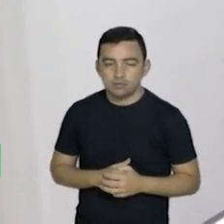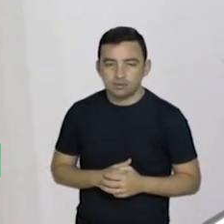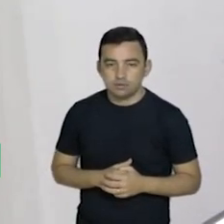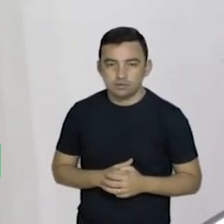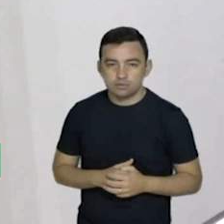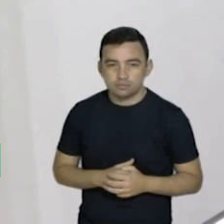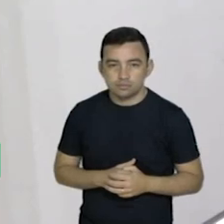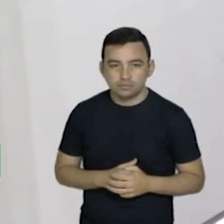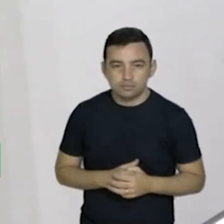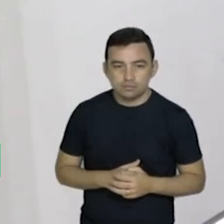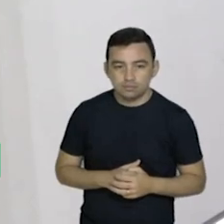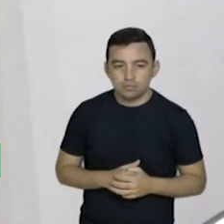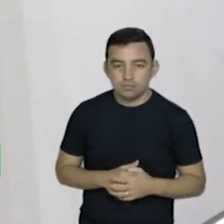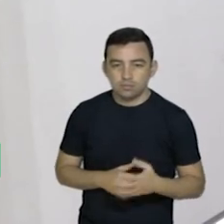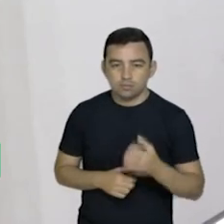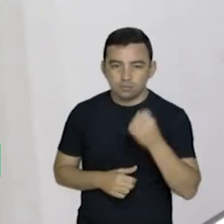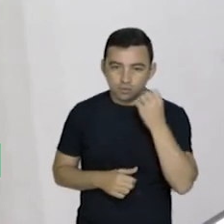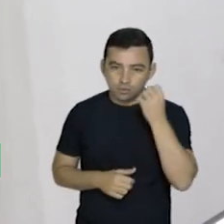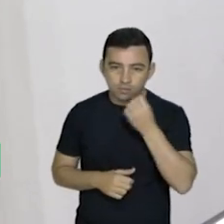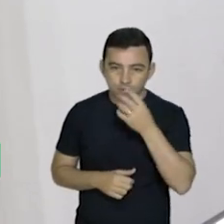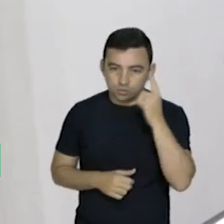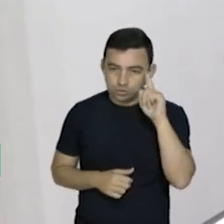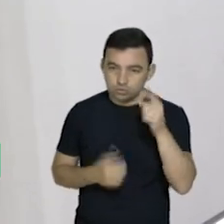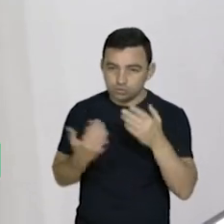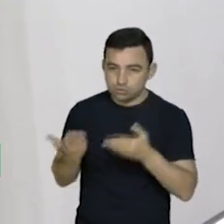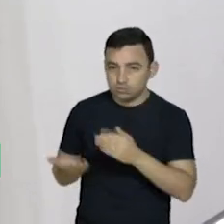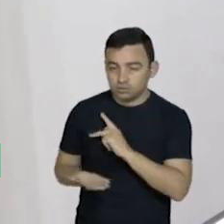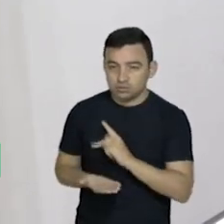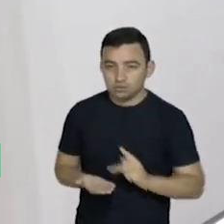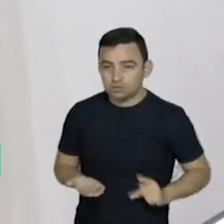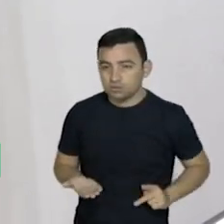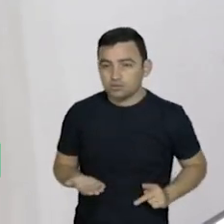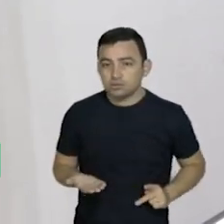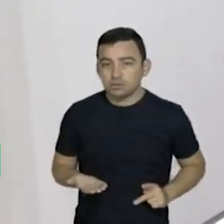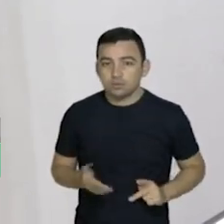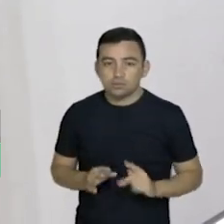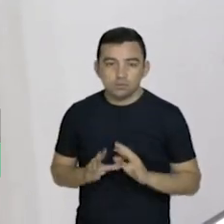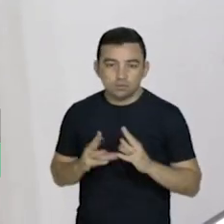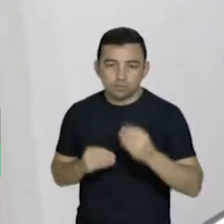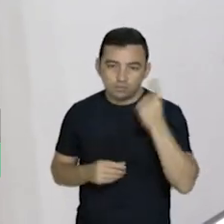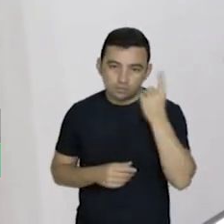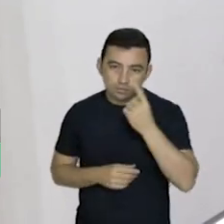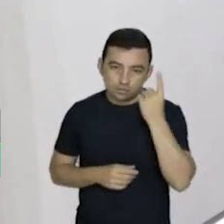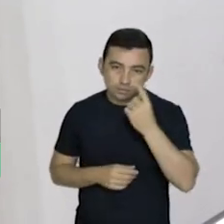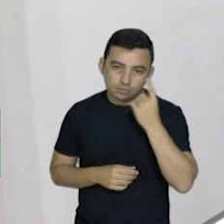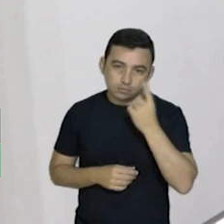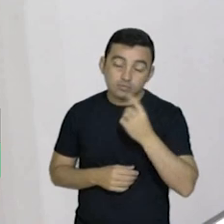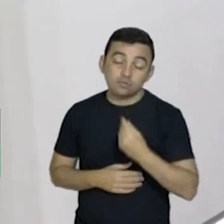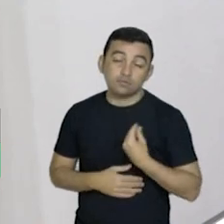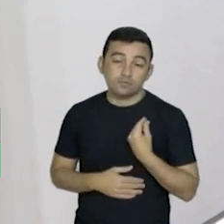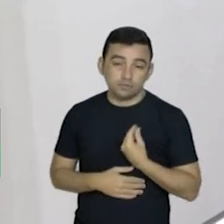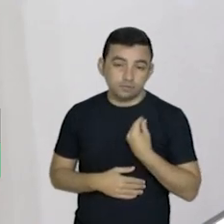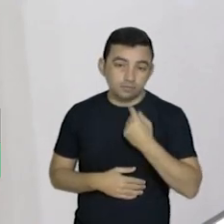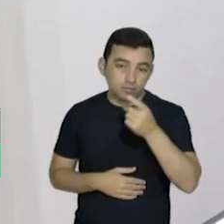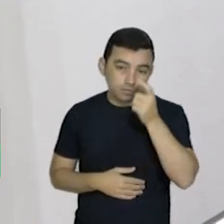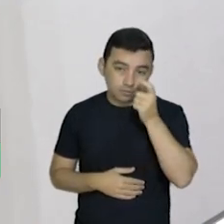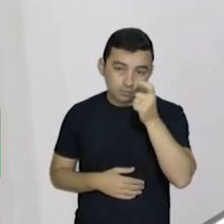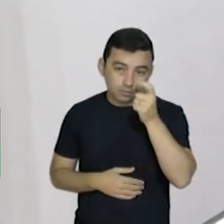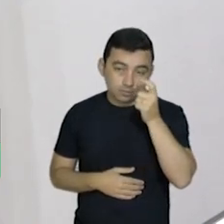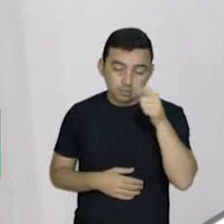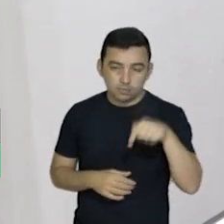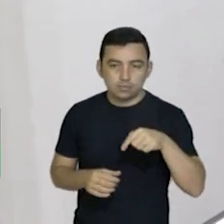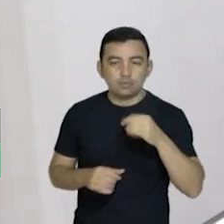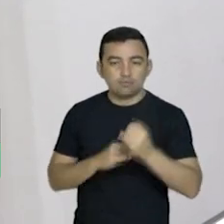Bom dia senhor presidente senhoras deputadas senhores deputados aqui presentes e também que nos acompanha de forma online